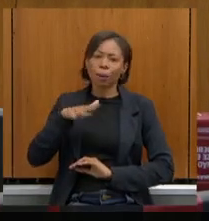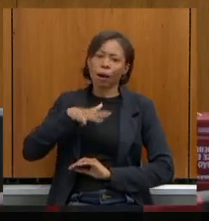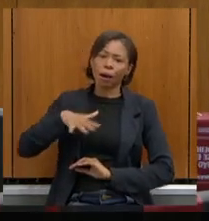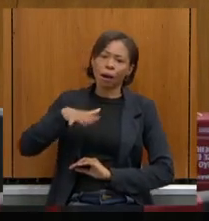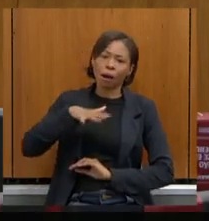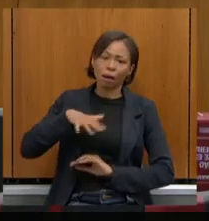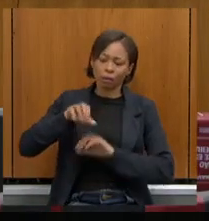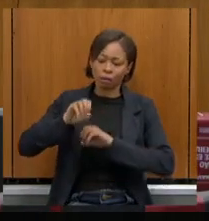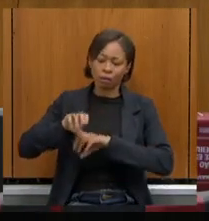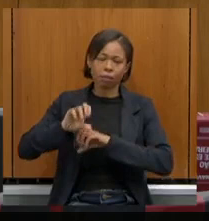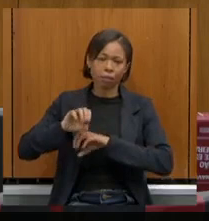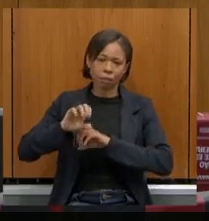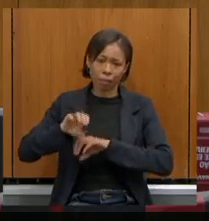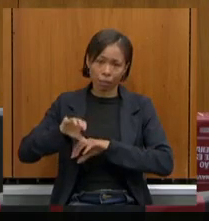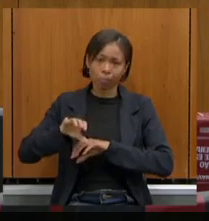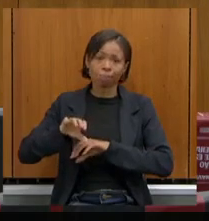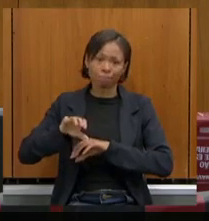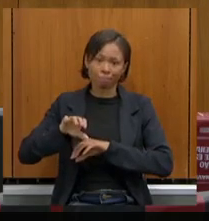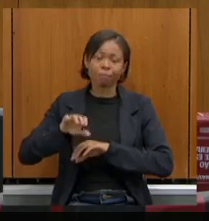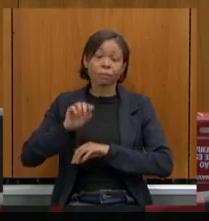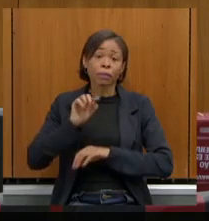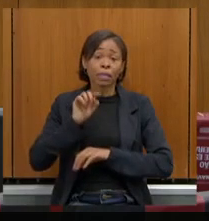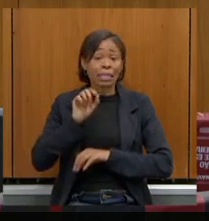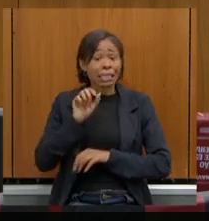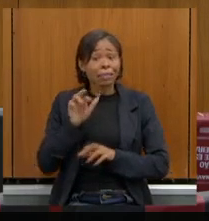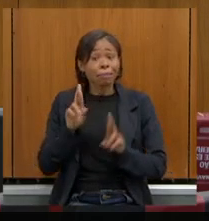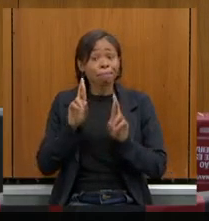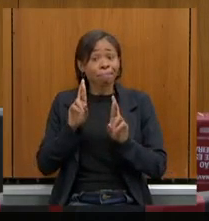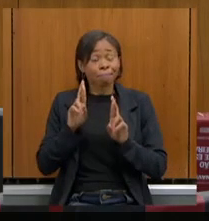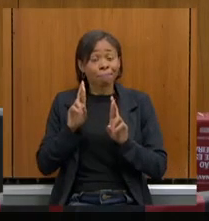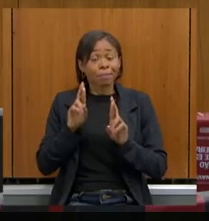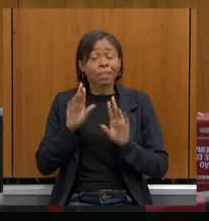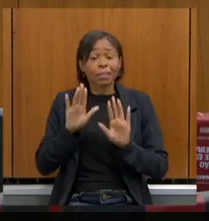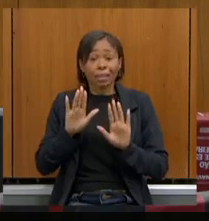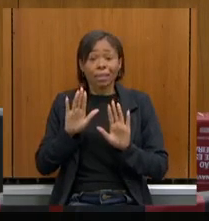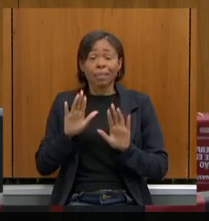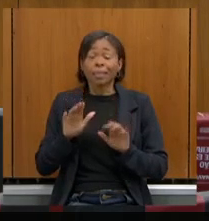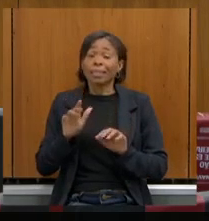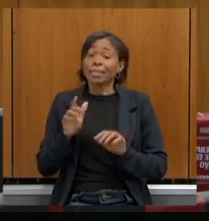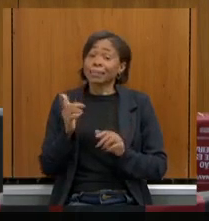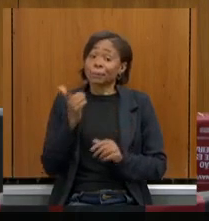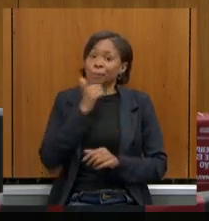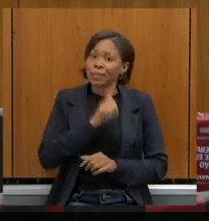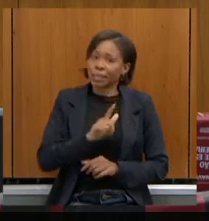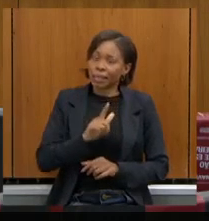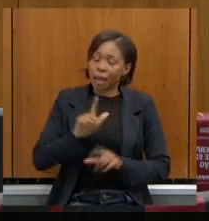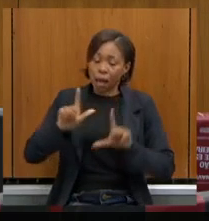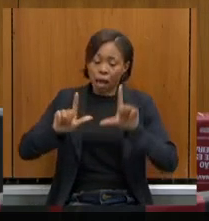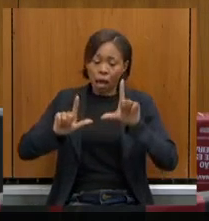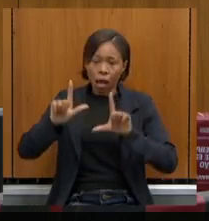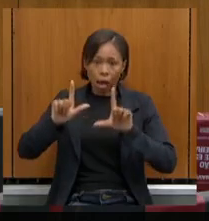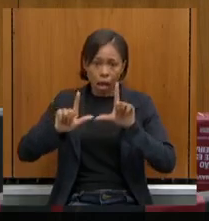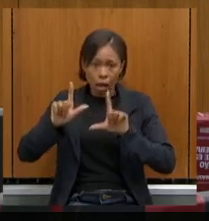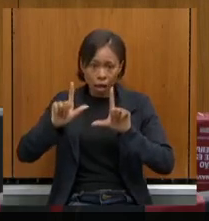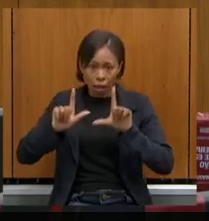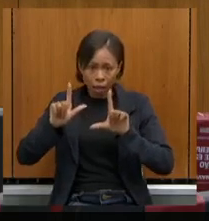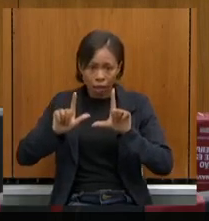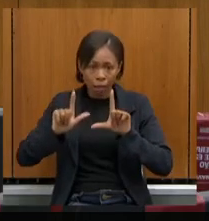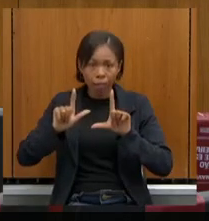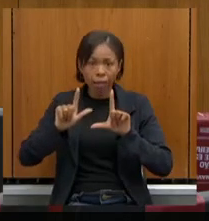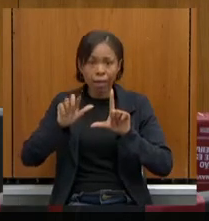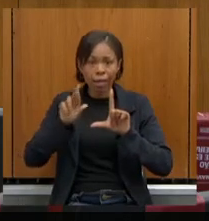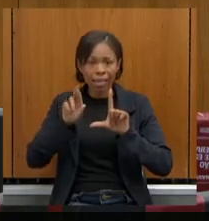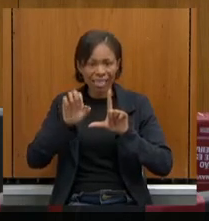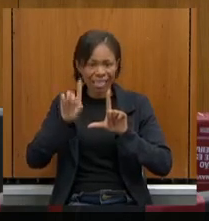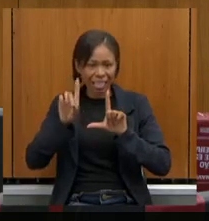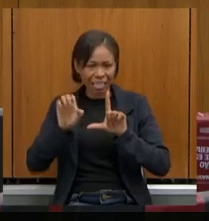certo, deputado, a Rede Minas vai ser uma das maiores do país, porque o Se Liga na Educação mostrou